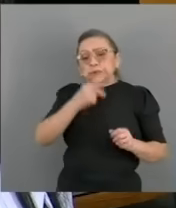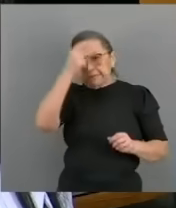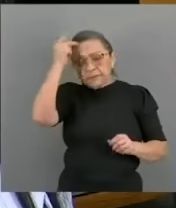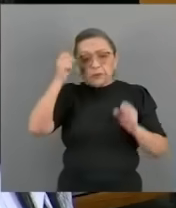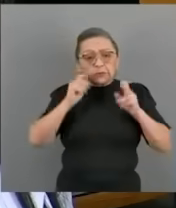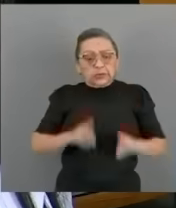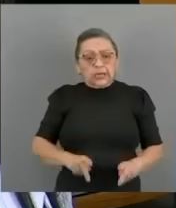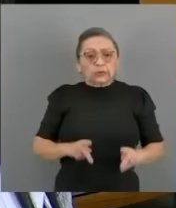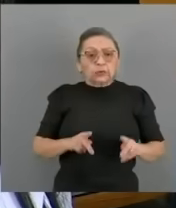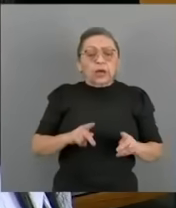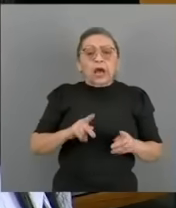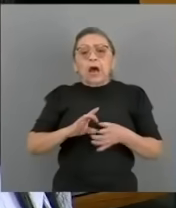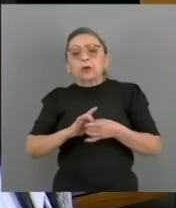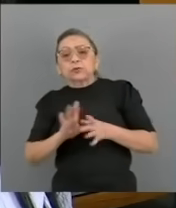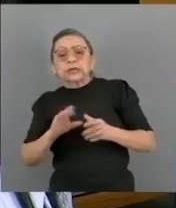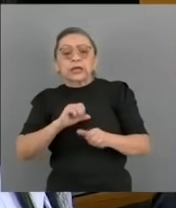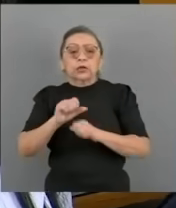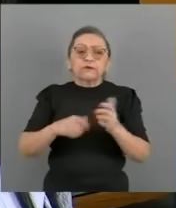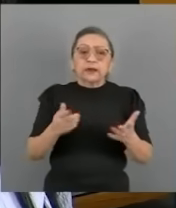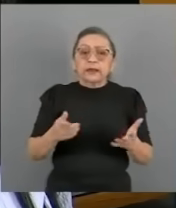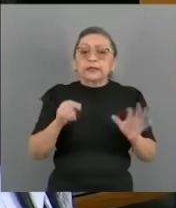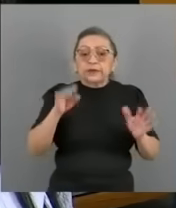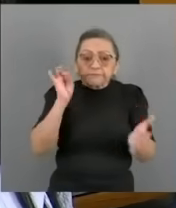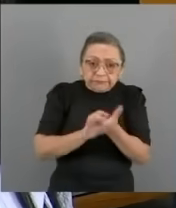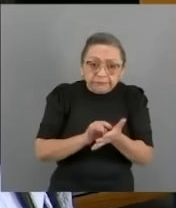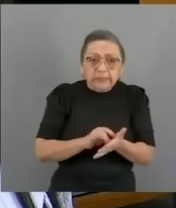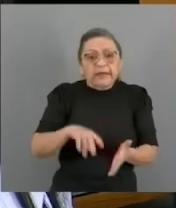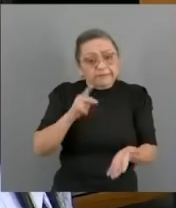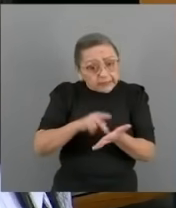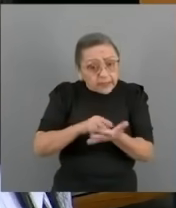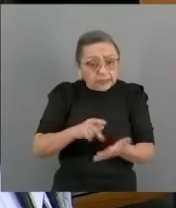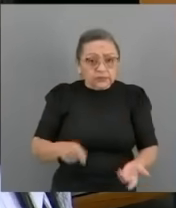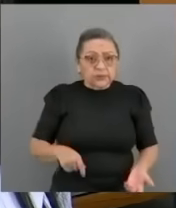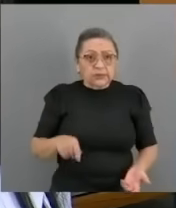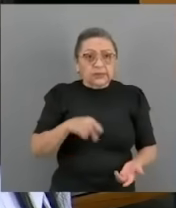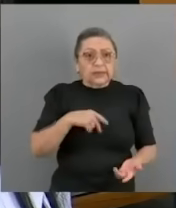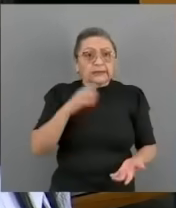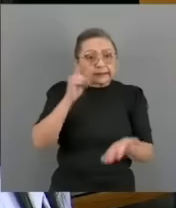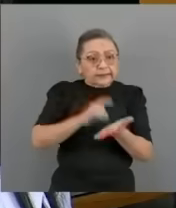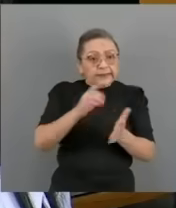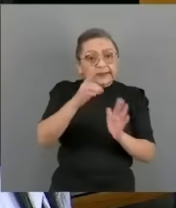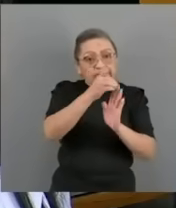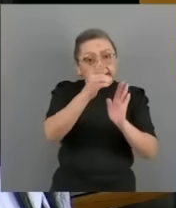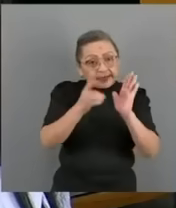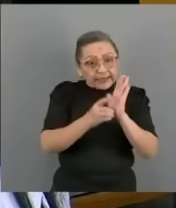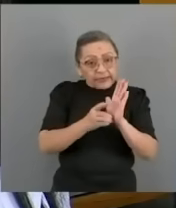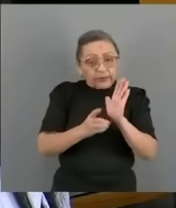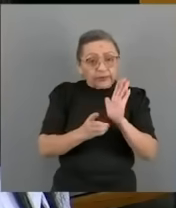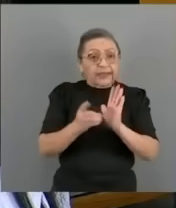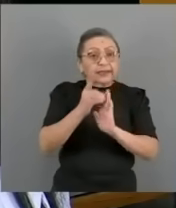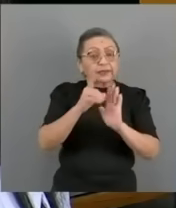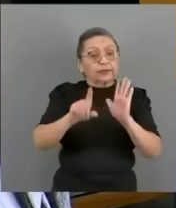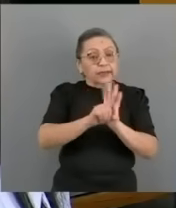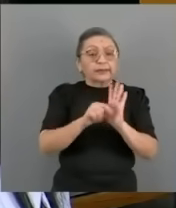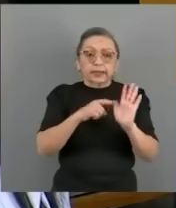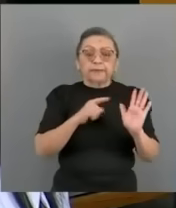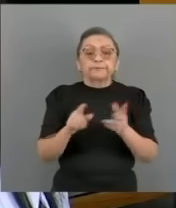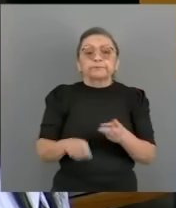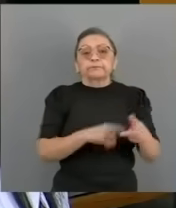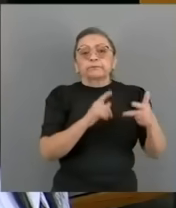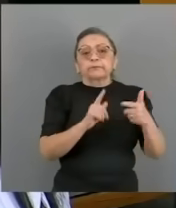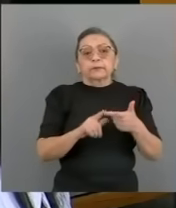beneficiários autorizarem, renovarem. Esse é fato, isso é verdade, isso é decreto, isso é lei. Segundo